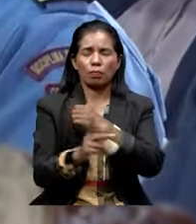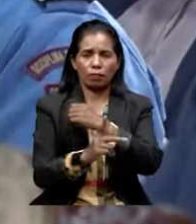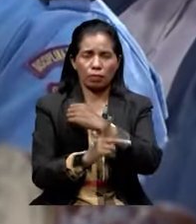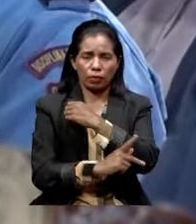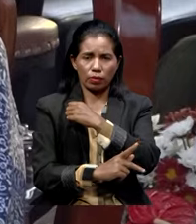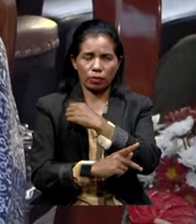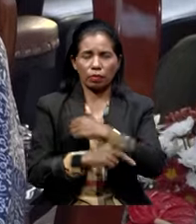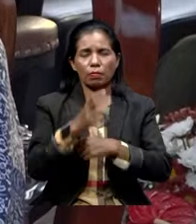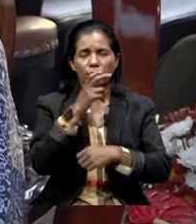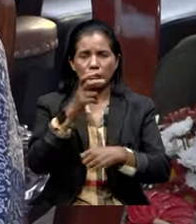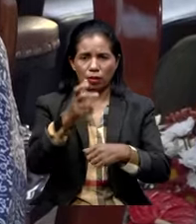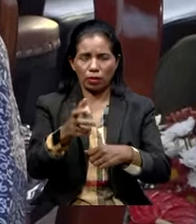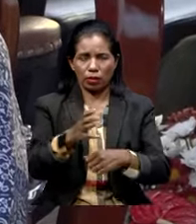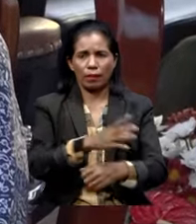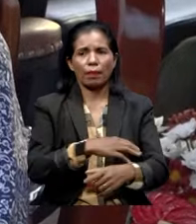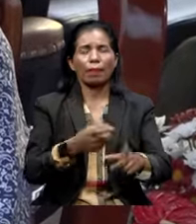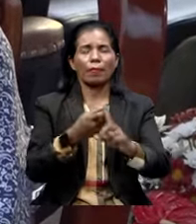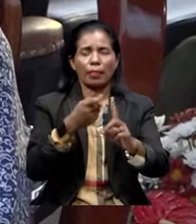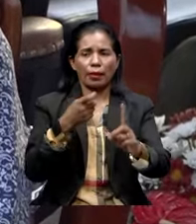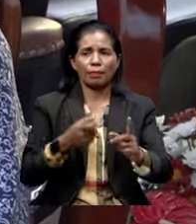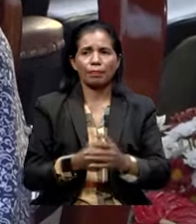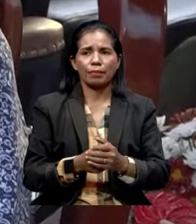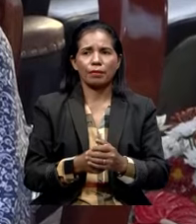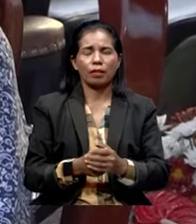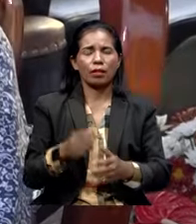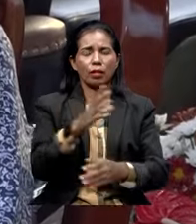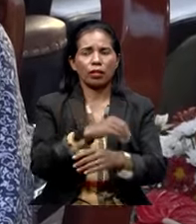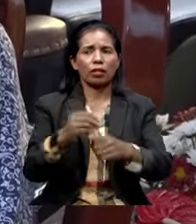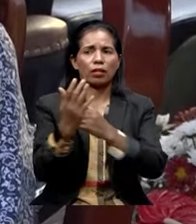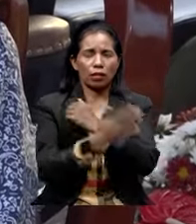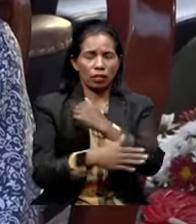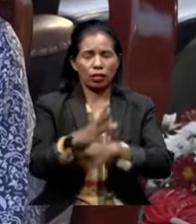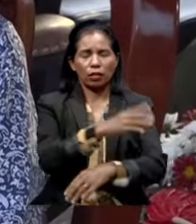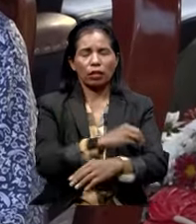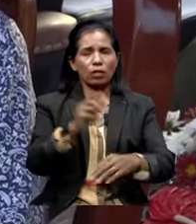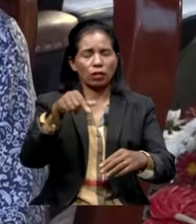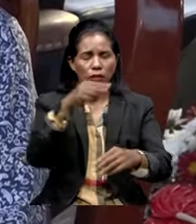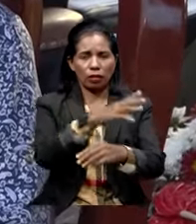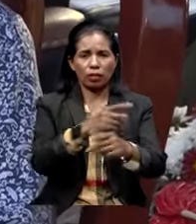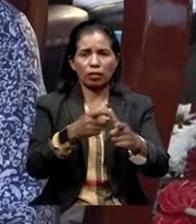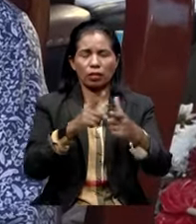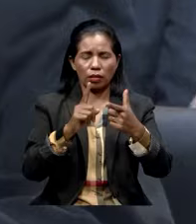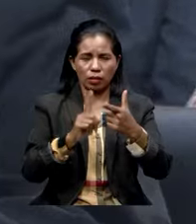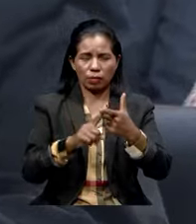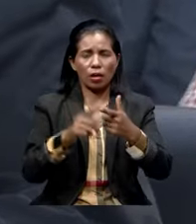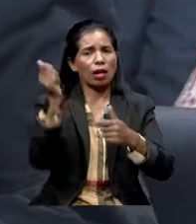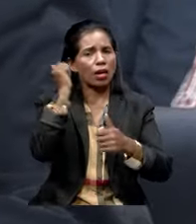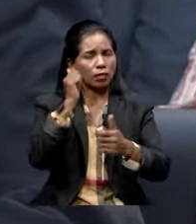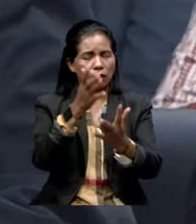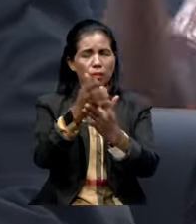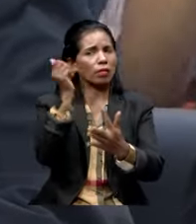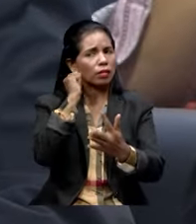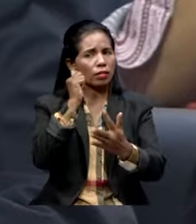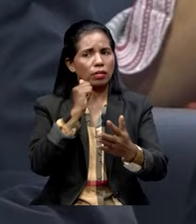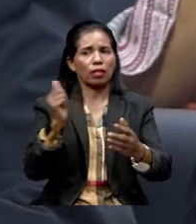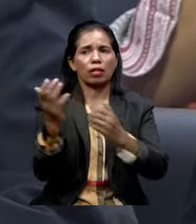país fundador do G7+, país que acaba de aderir à Organização Mundial de Comércio, que vai aderir à ASEAN, país que nas